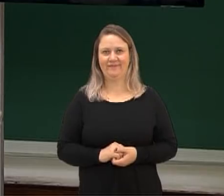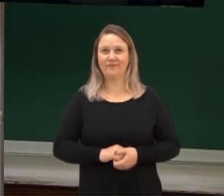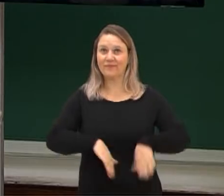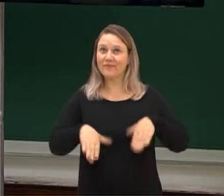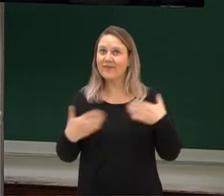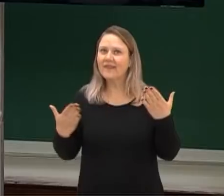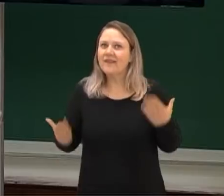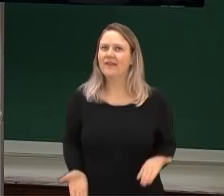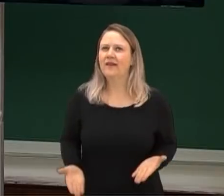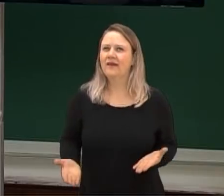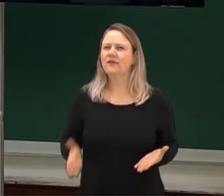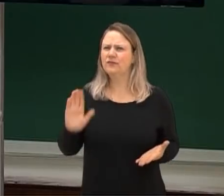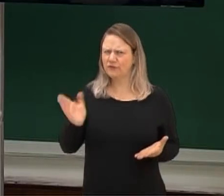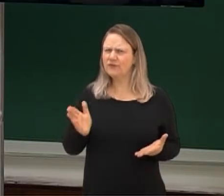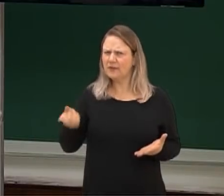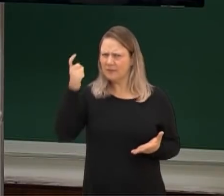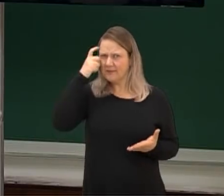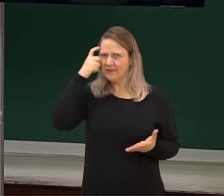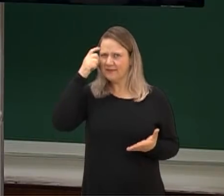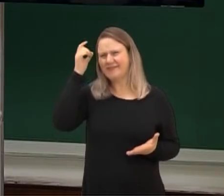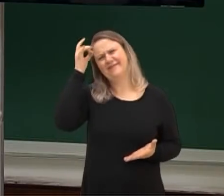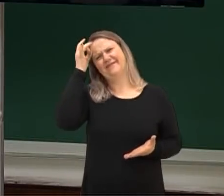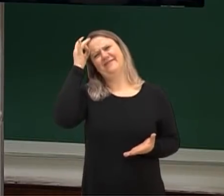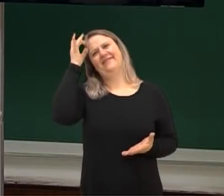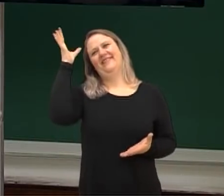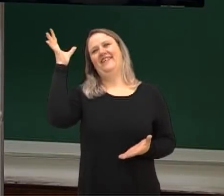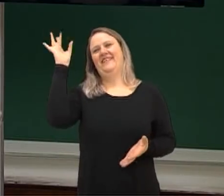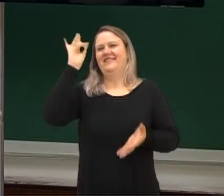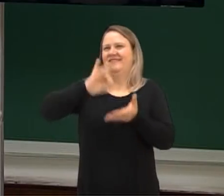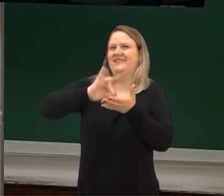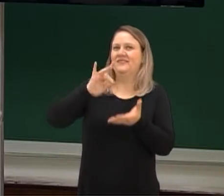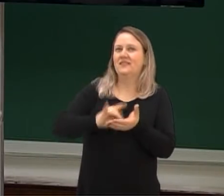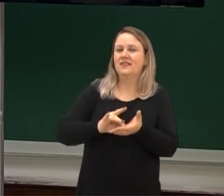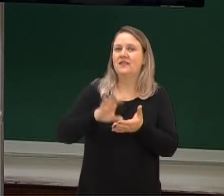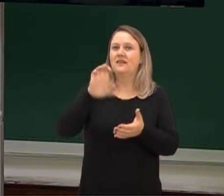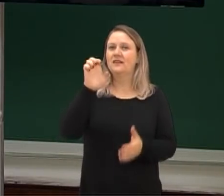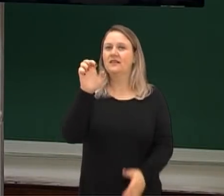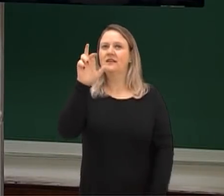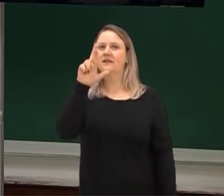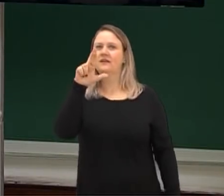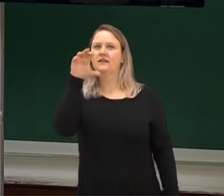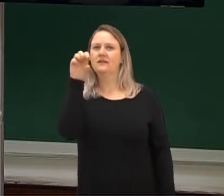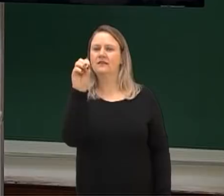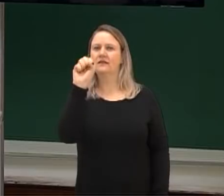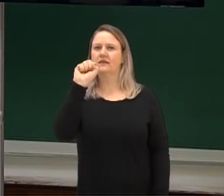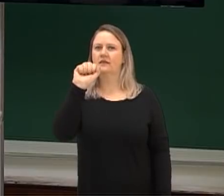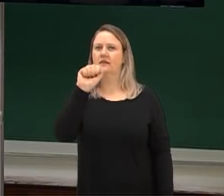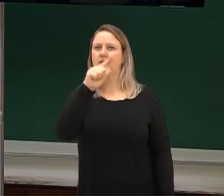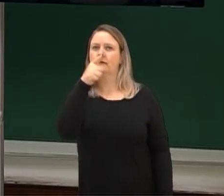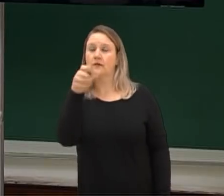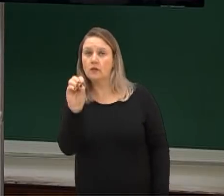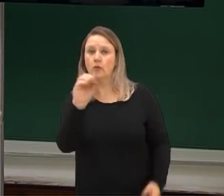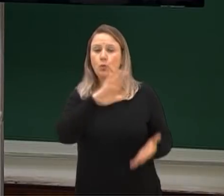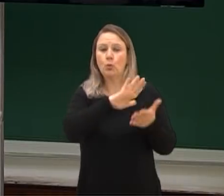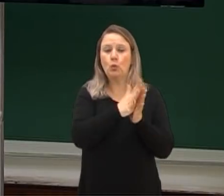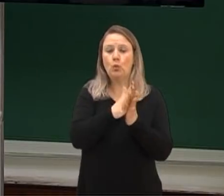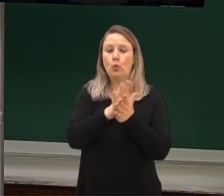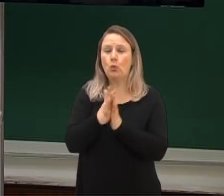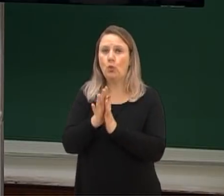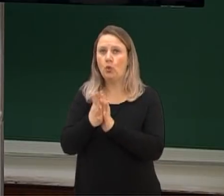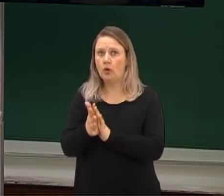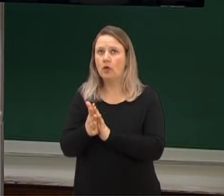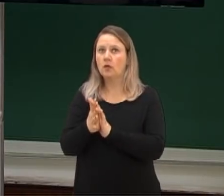E aí, galera, pensaram? Facinho essa também, né? A erosão que causou o desgaste do